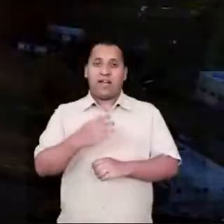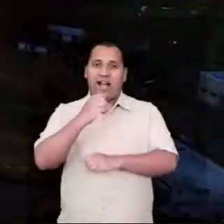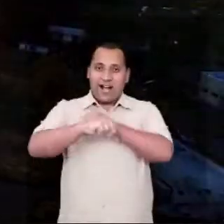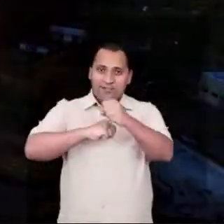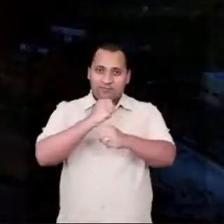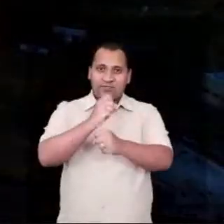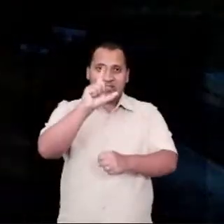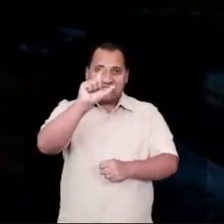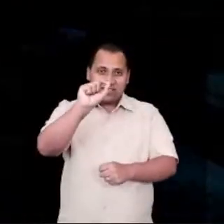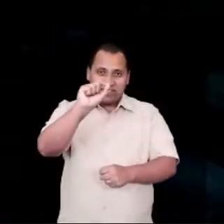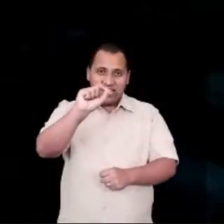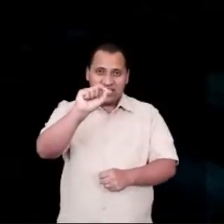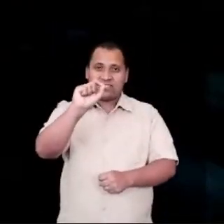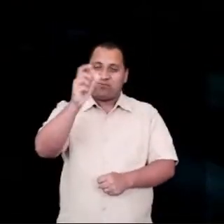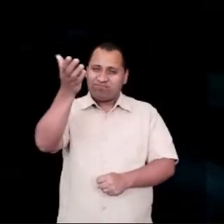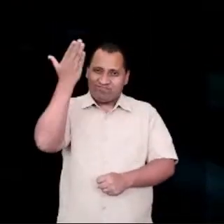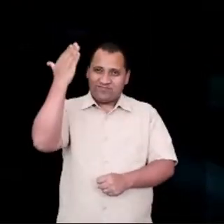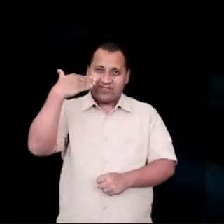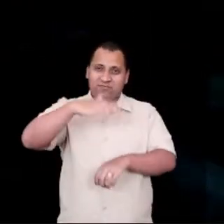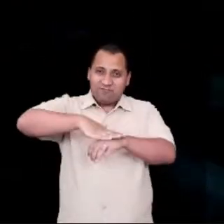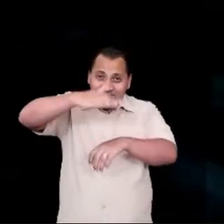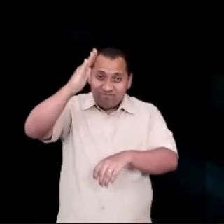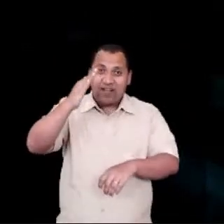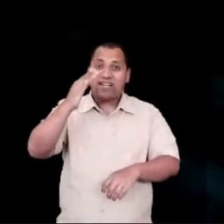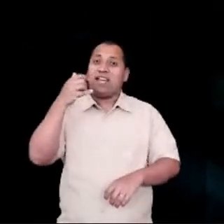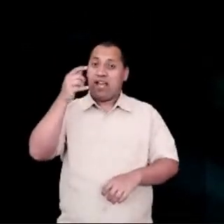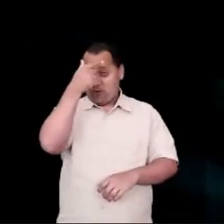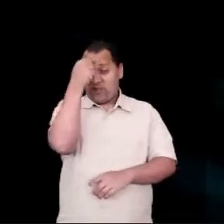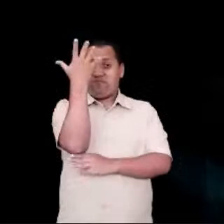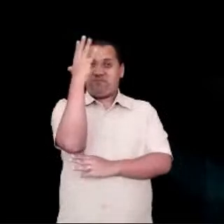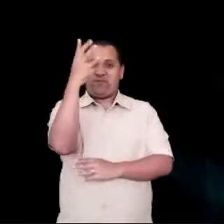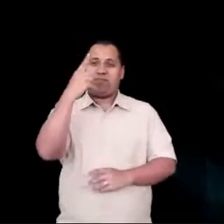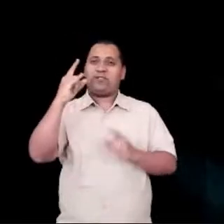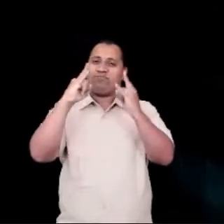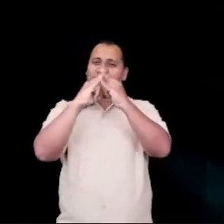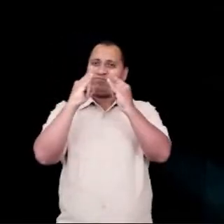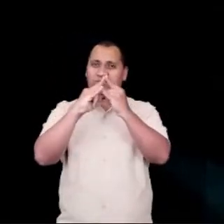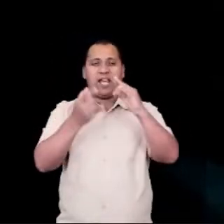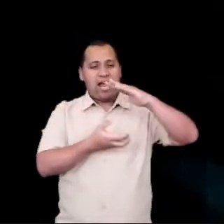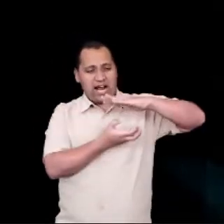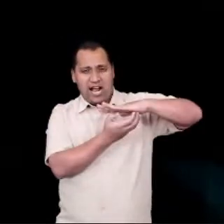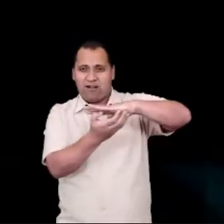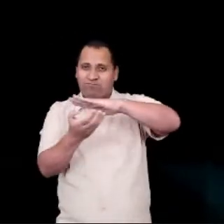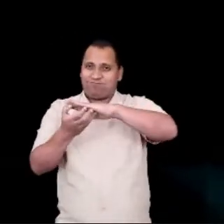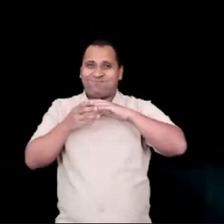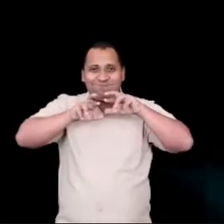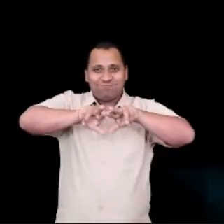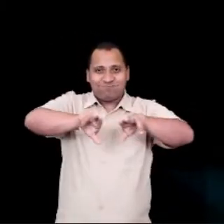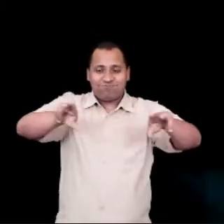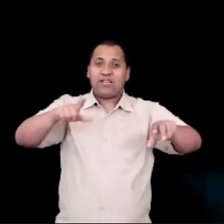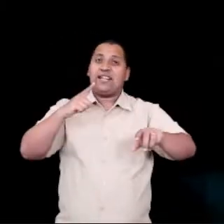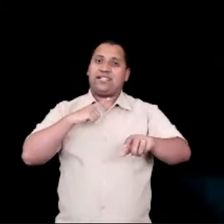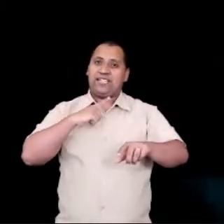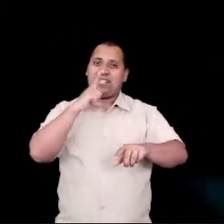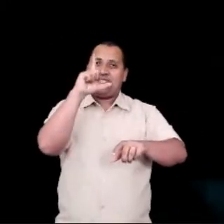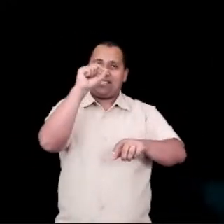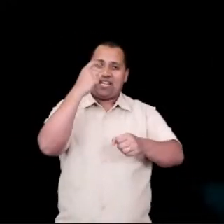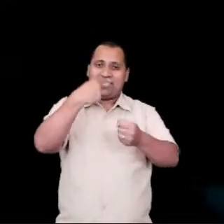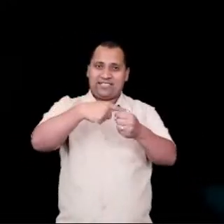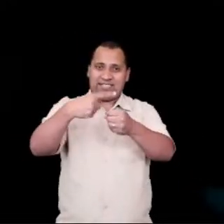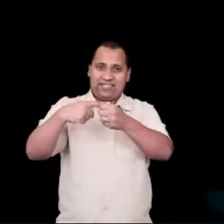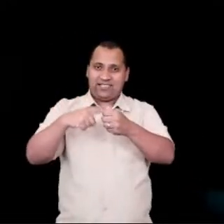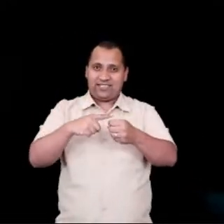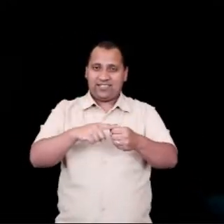Com mais de uma década de história, a Universidade Federal do Pampa é uma instituição multicamp, que está presente em